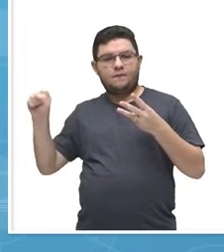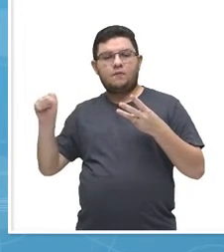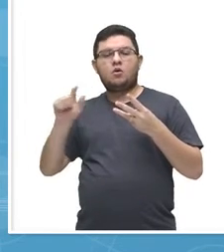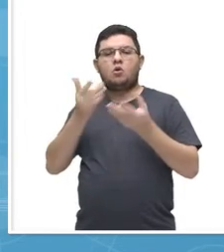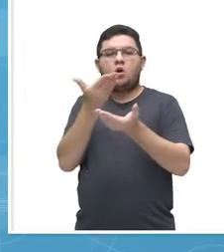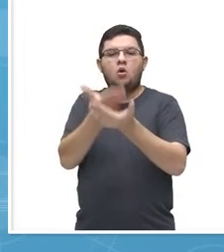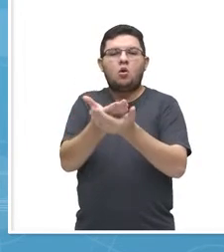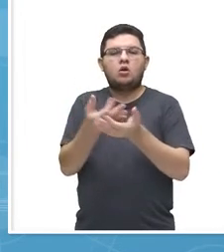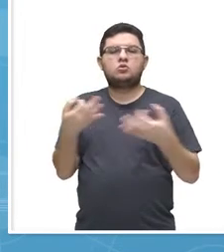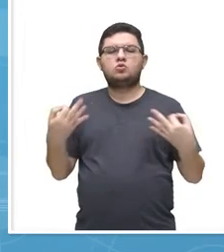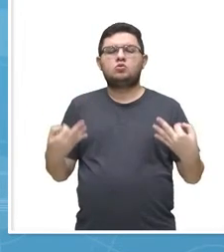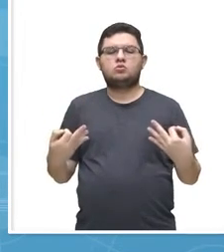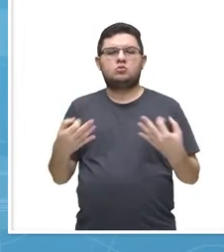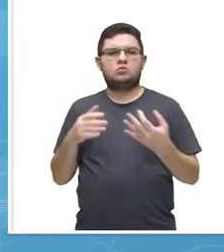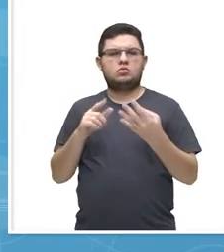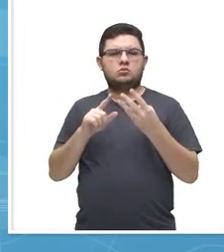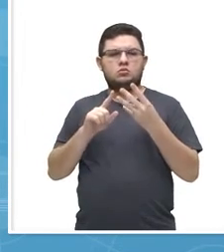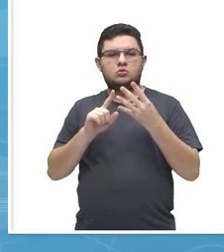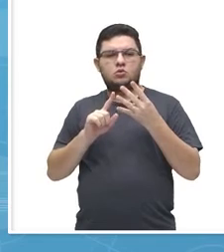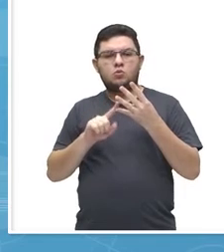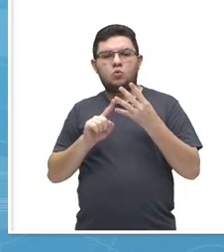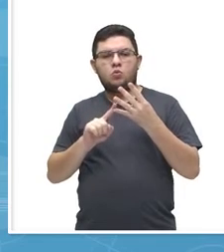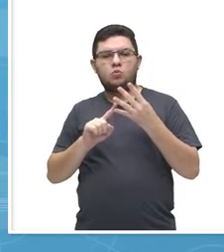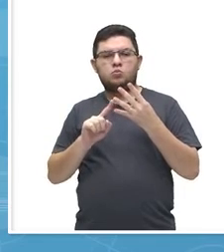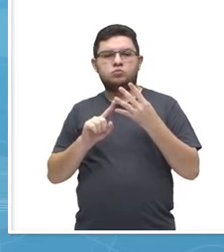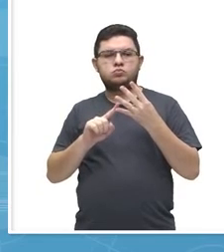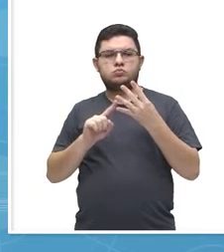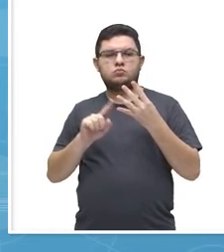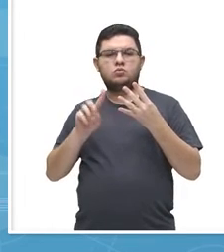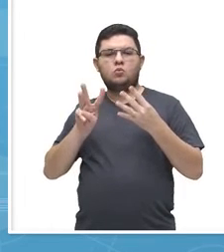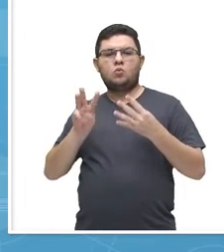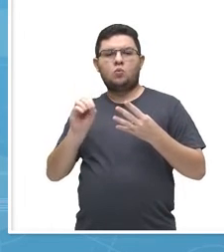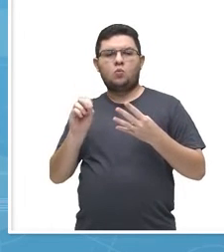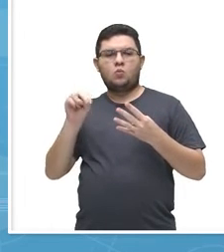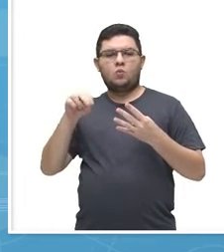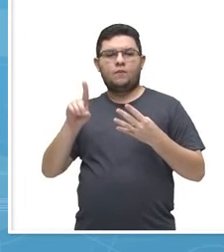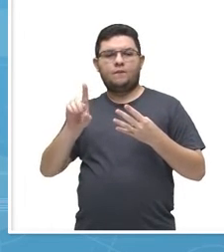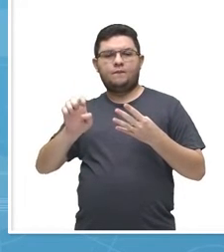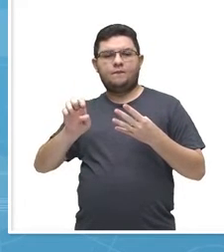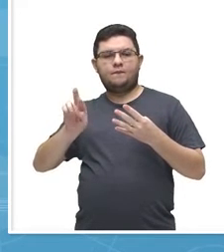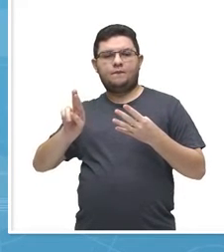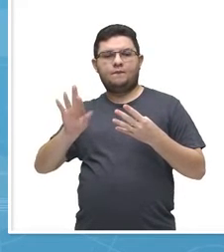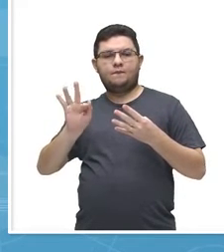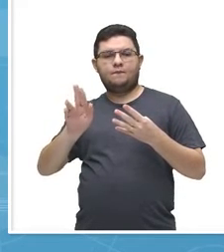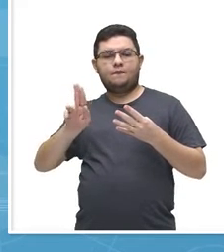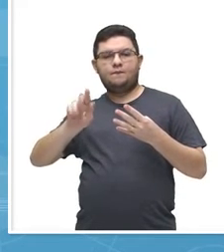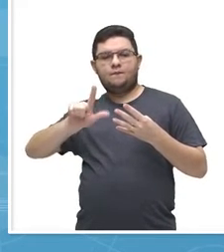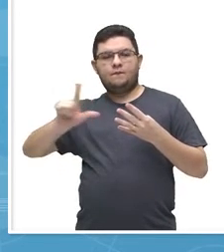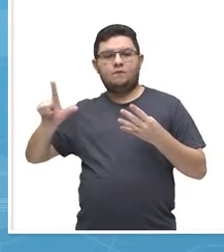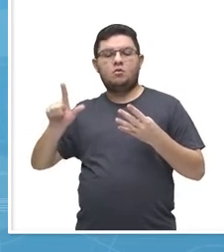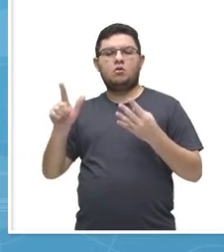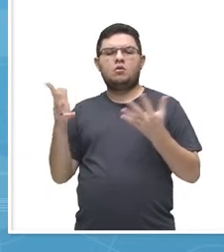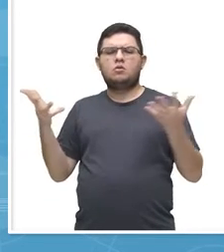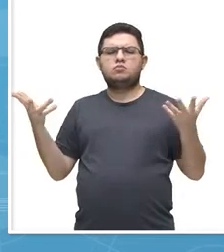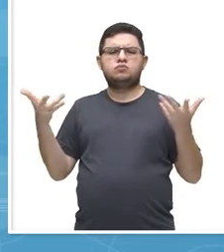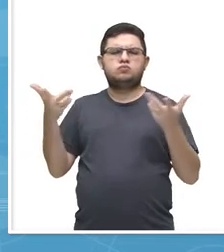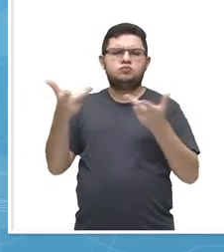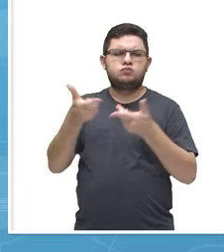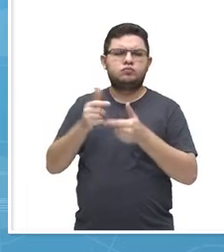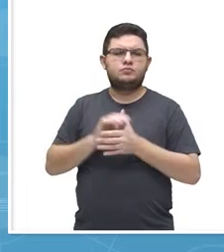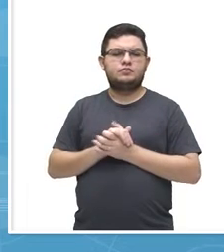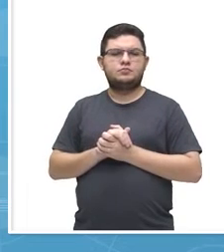Camera, câmera profissional. It sets our minds free, isso deixa a mente livre